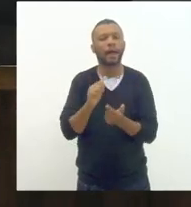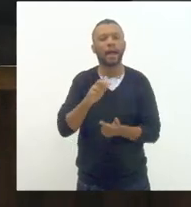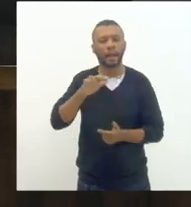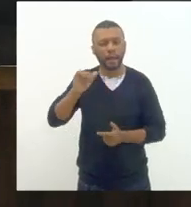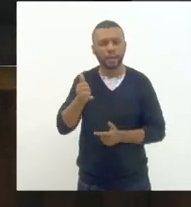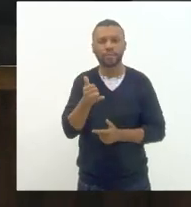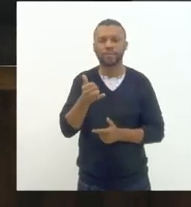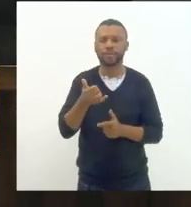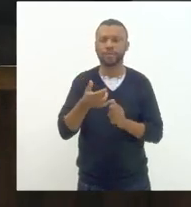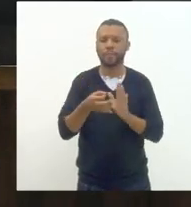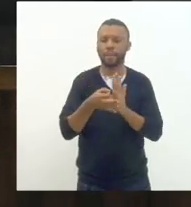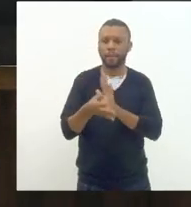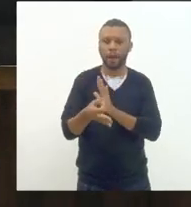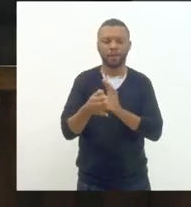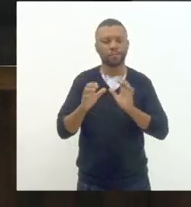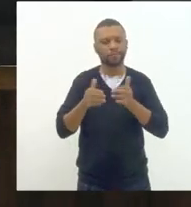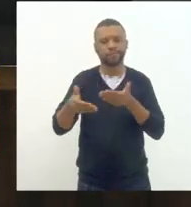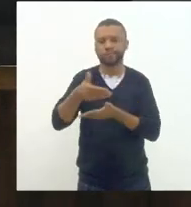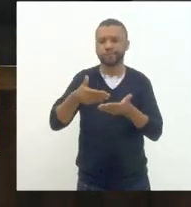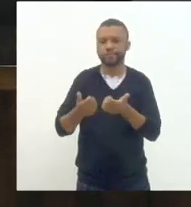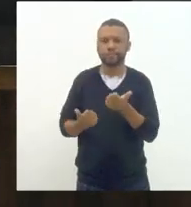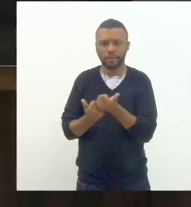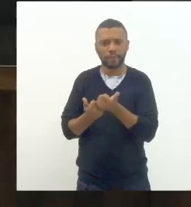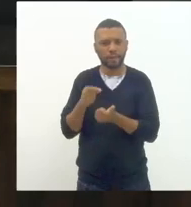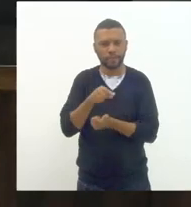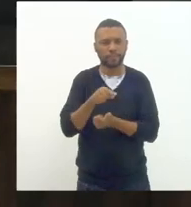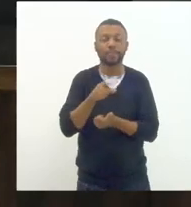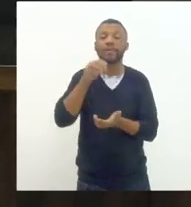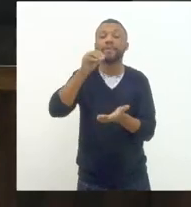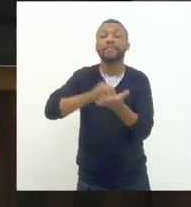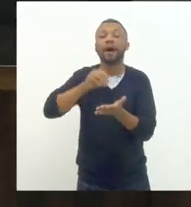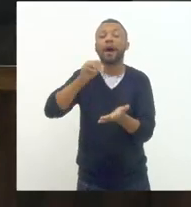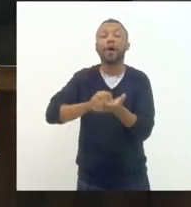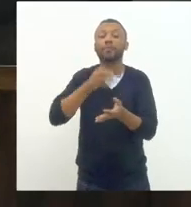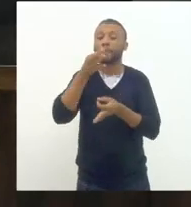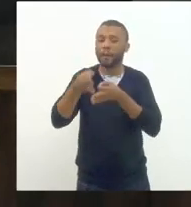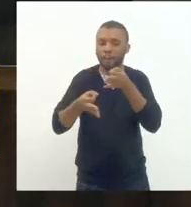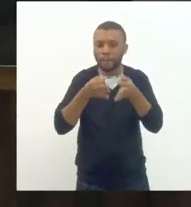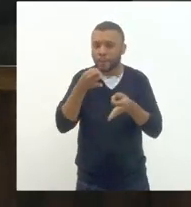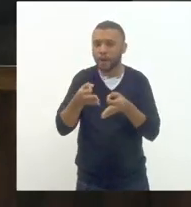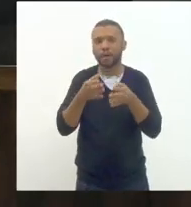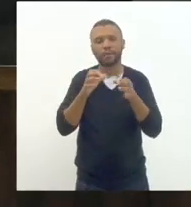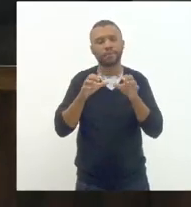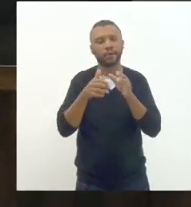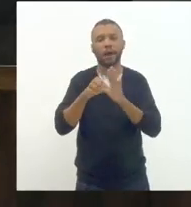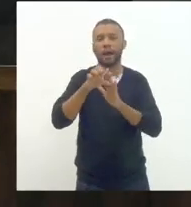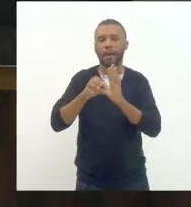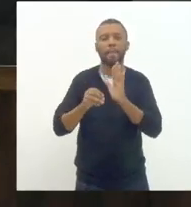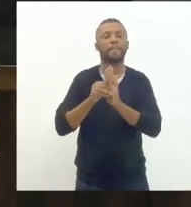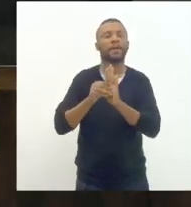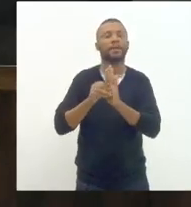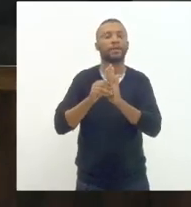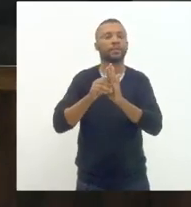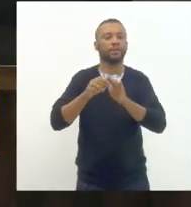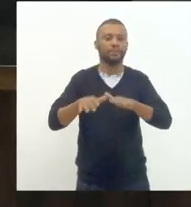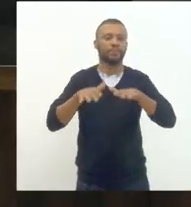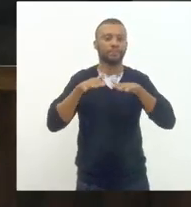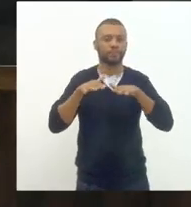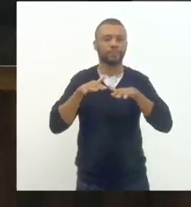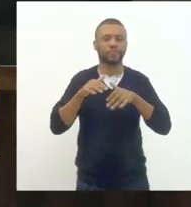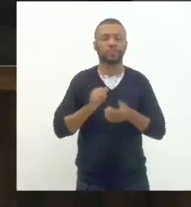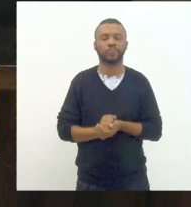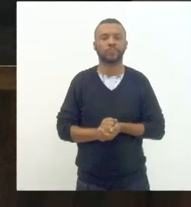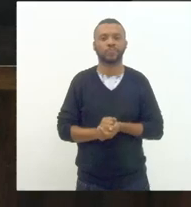diretora favorável, relator deputado Deodalto. Pendendo de pareceres da Comissão de Constituição e Justiça, a emenda de plenário. A presidência convida o